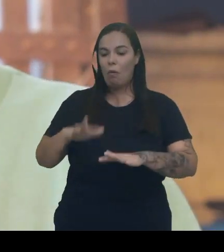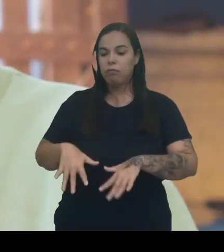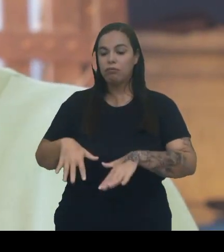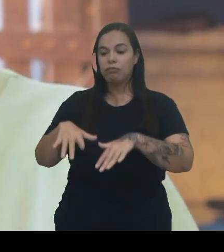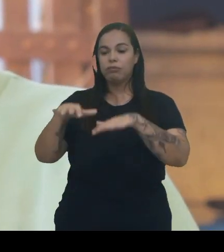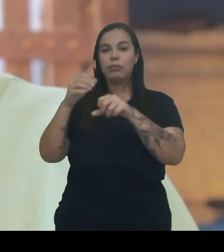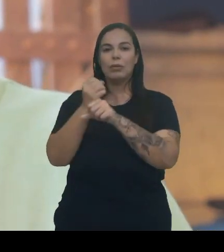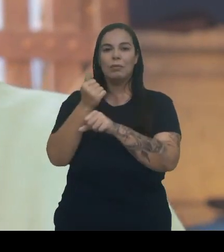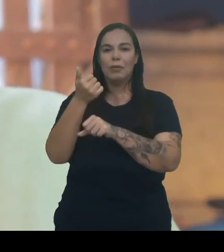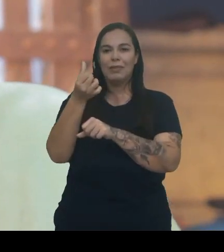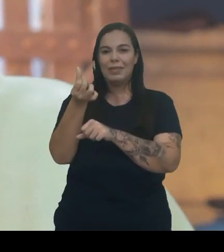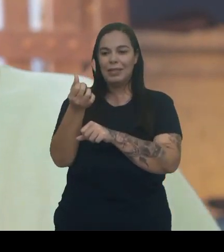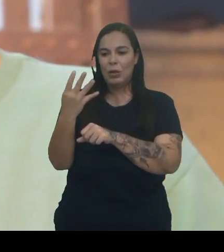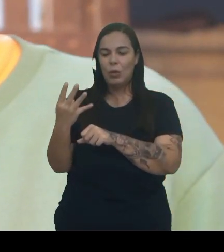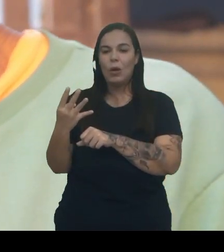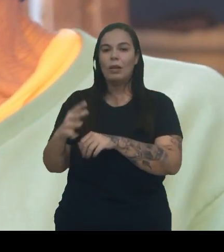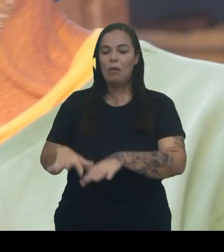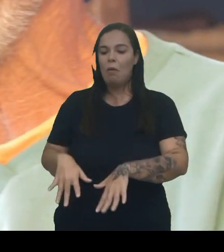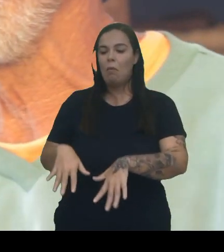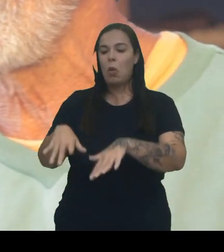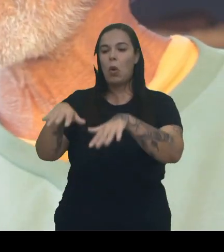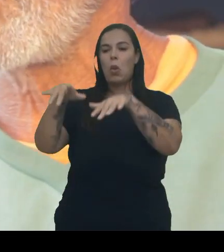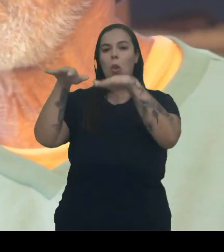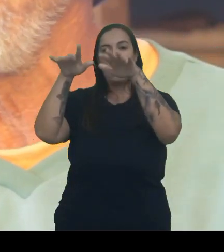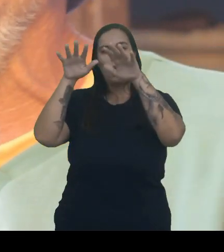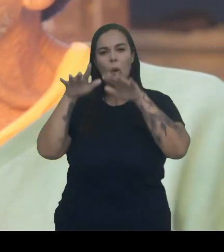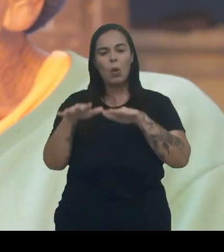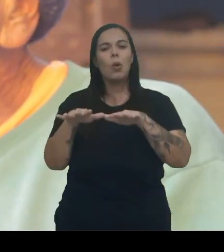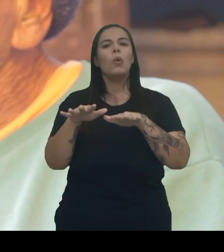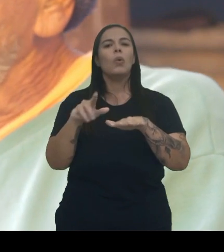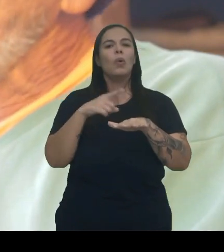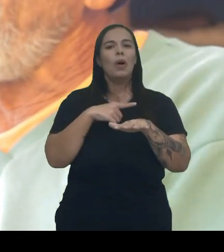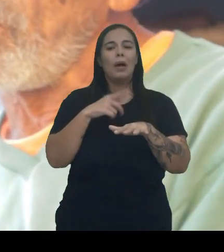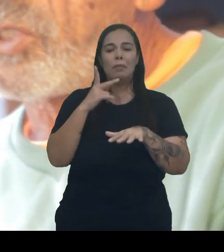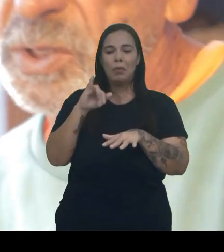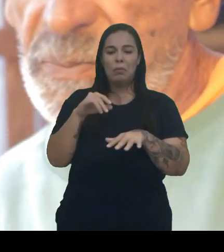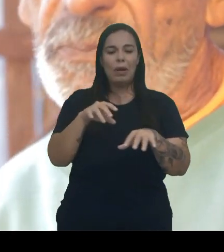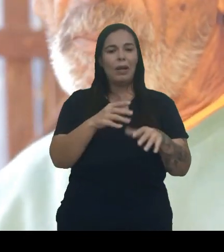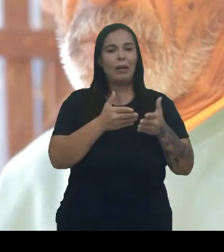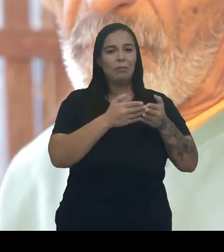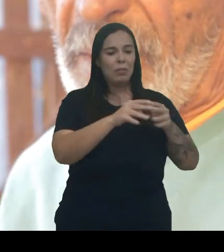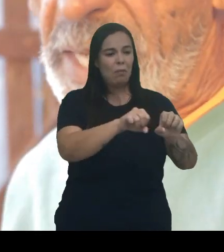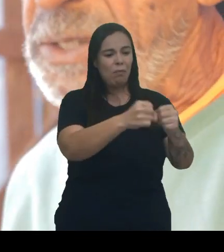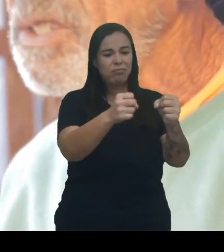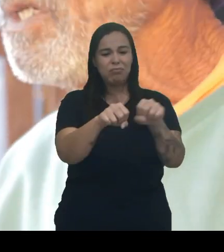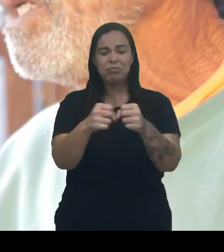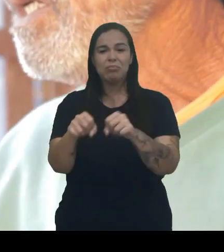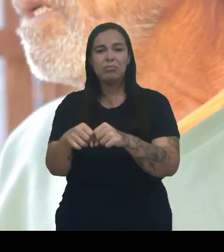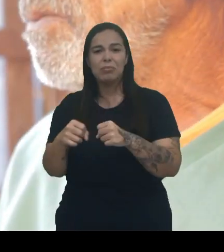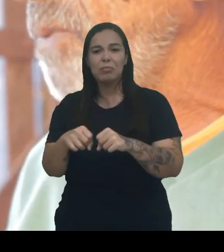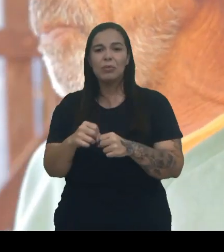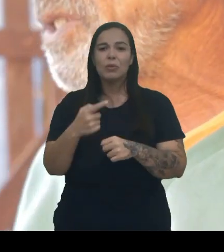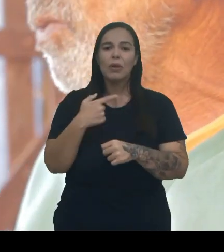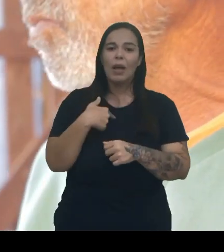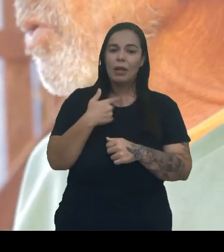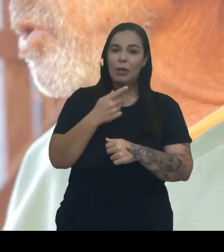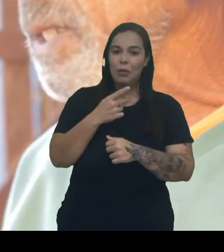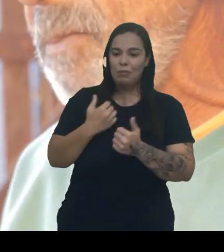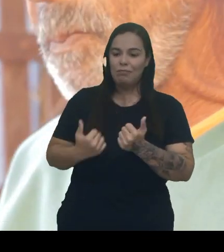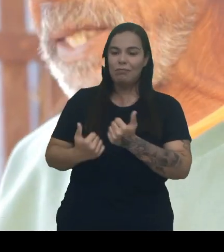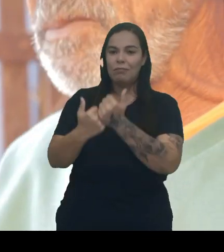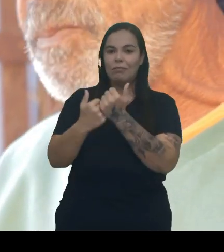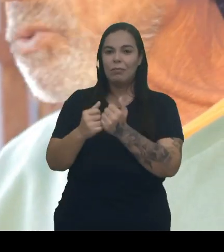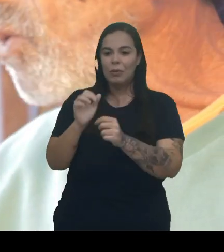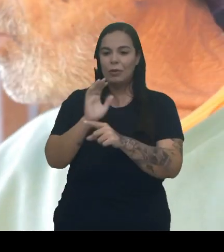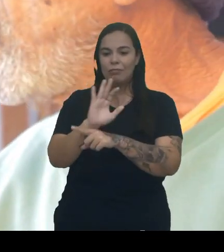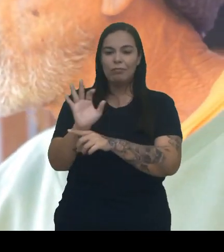tudo aqui, e quebrou a canoa do meu pai ficou numa situação difícil. Aí eu me apoiei com o meu tio, que estava me formando um rapaz, veio pescando com o meu tio. Até